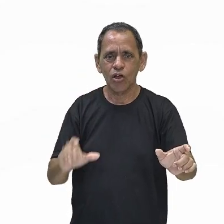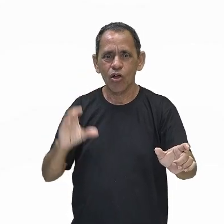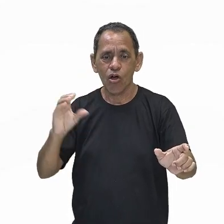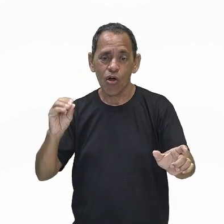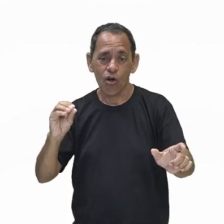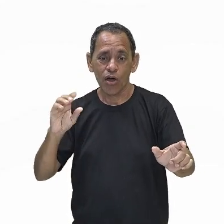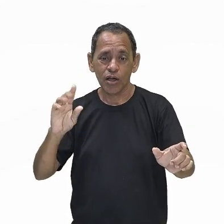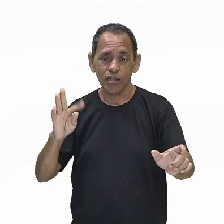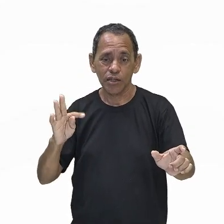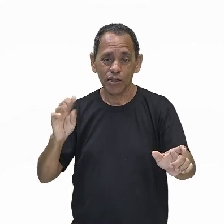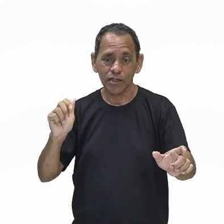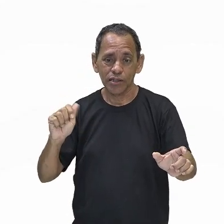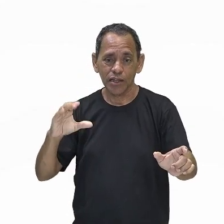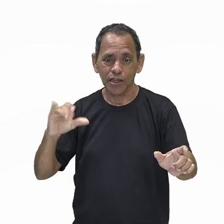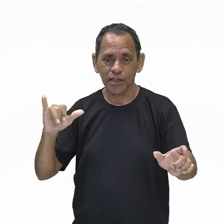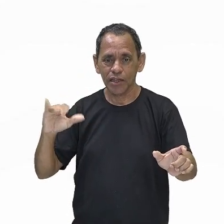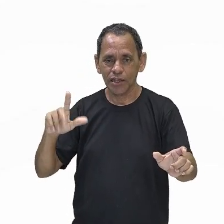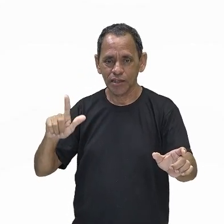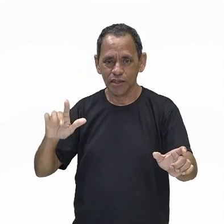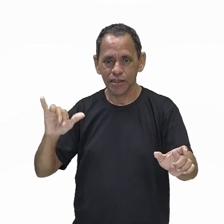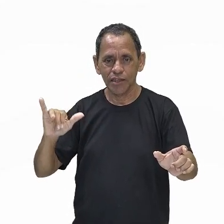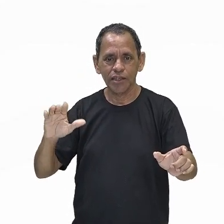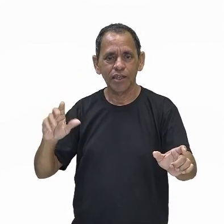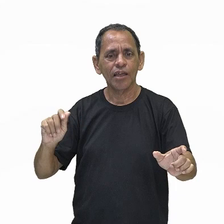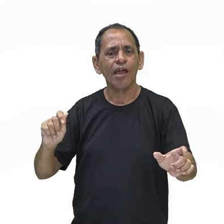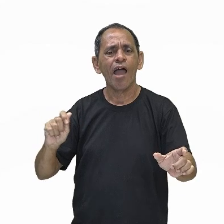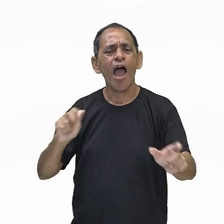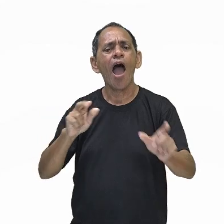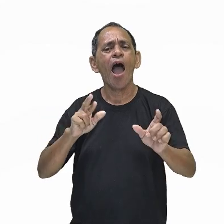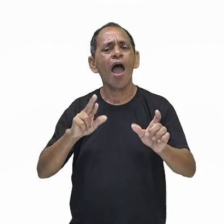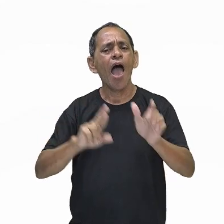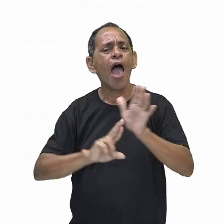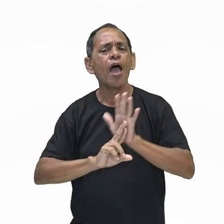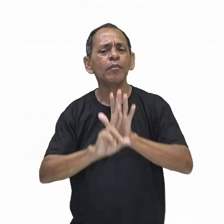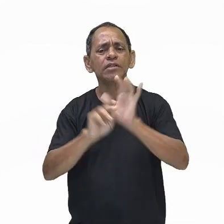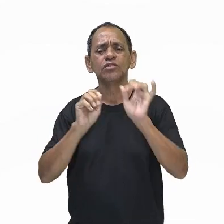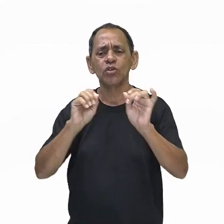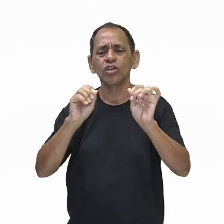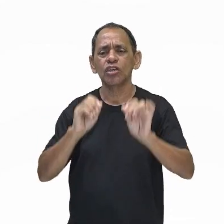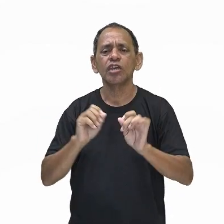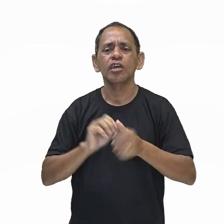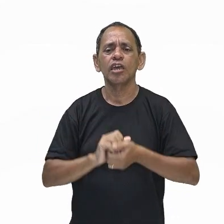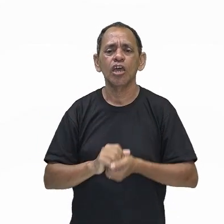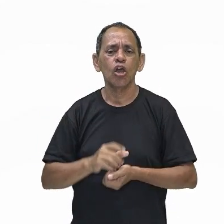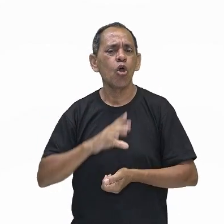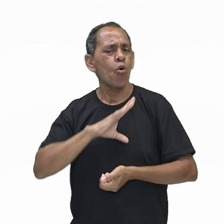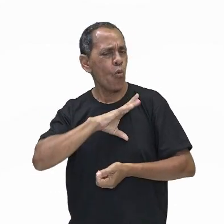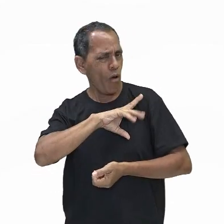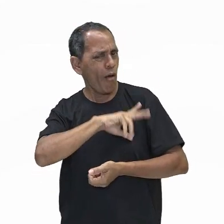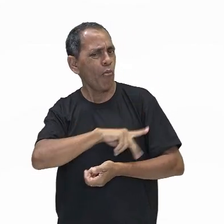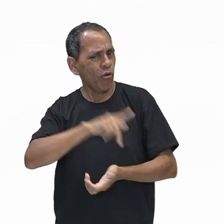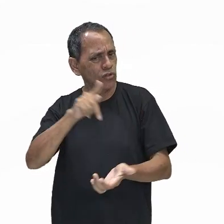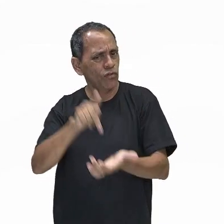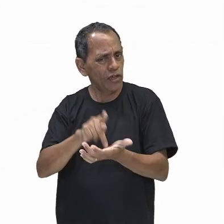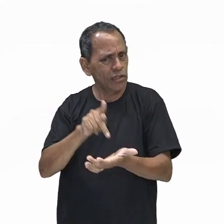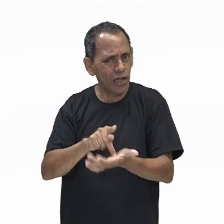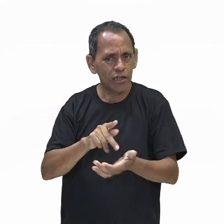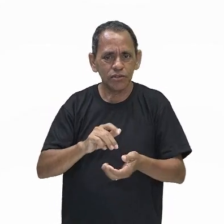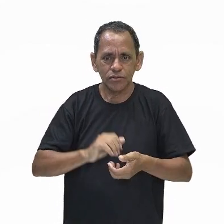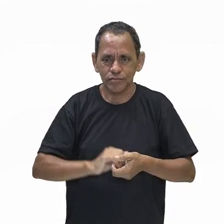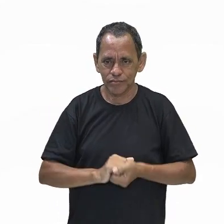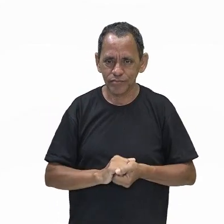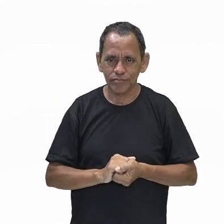a pureza do amor verdadeiro. Aí tem o Zé Bebelo, né, que é um fazendeiro com